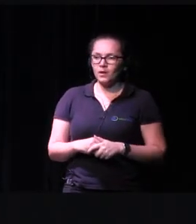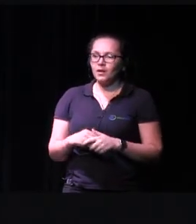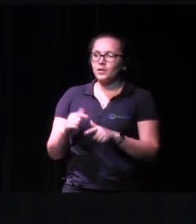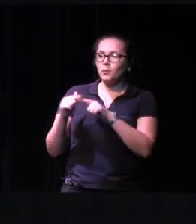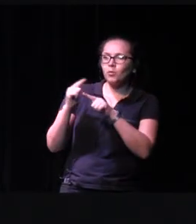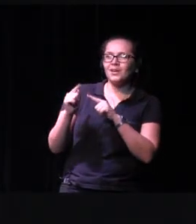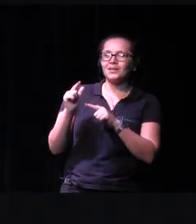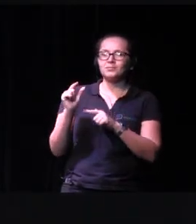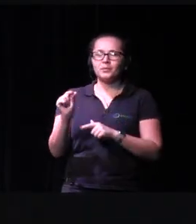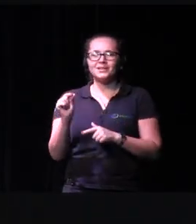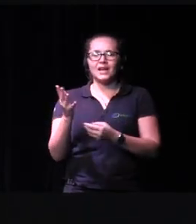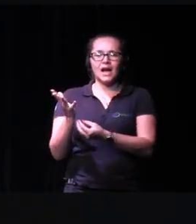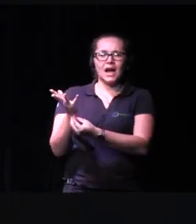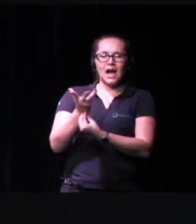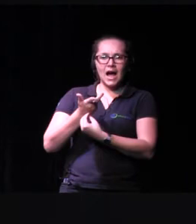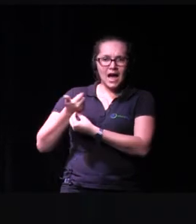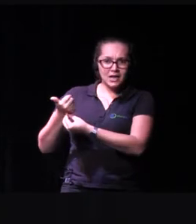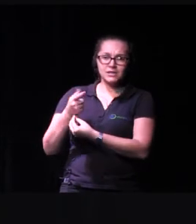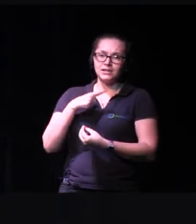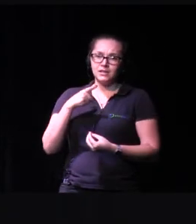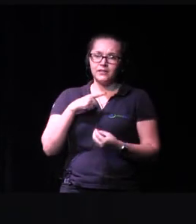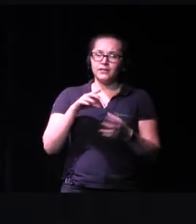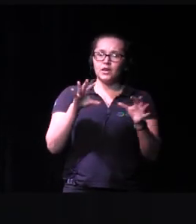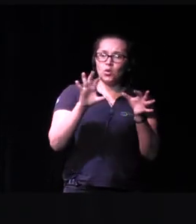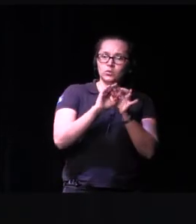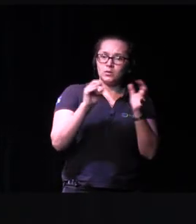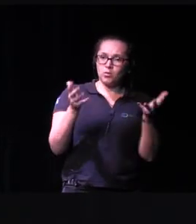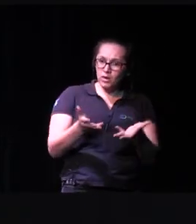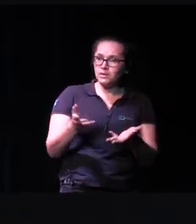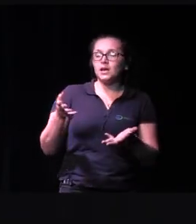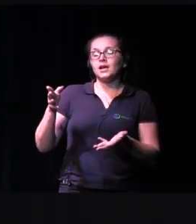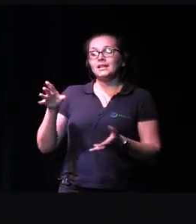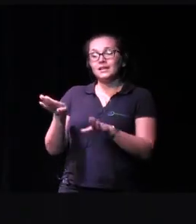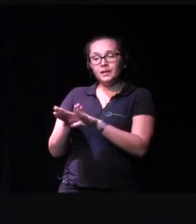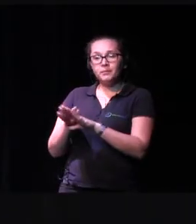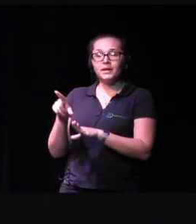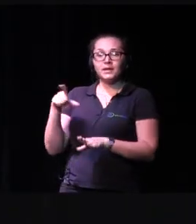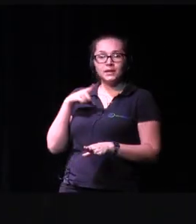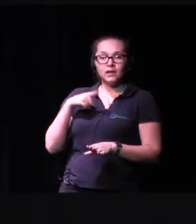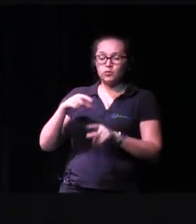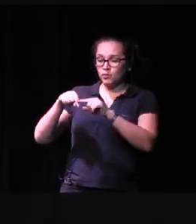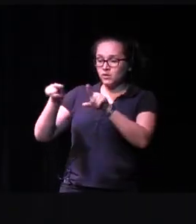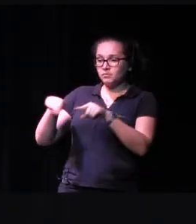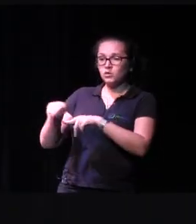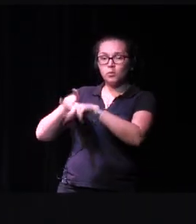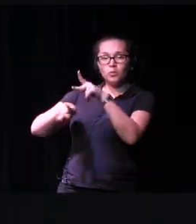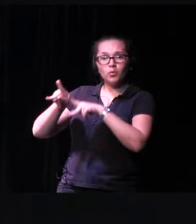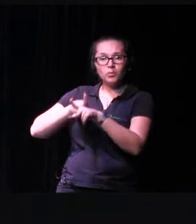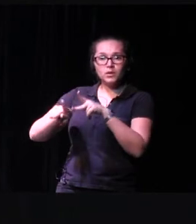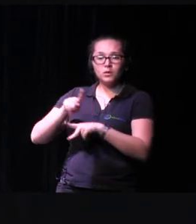problema que teve a arte, sobretudo a arte contemporânea e os artistas contemporâneos, para fazer do espaço público um local